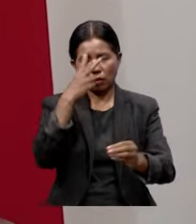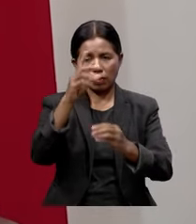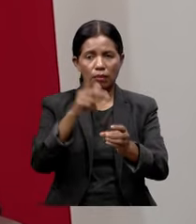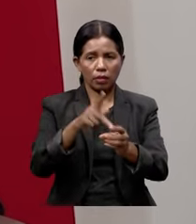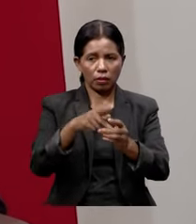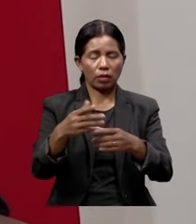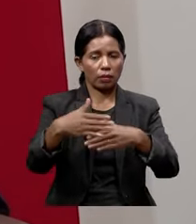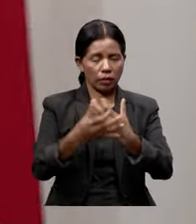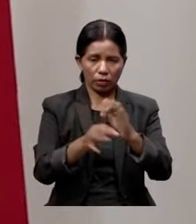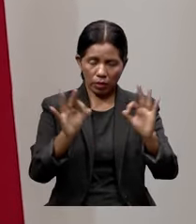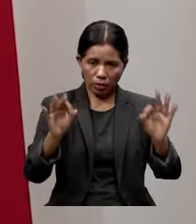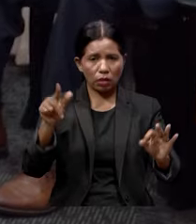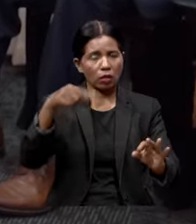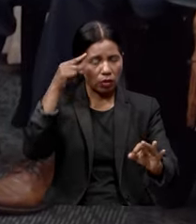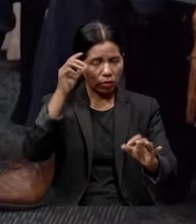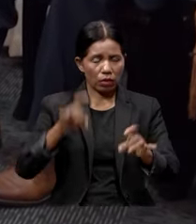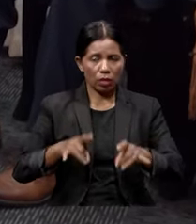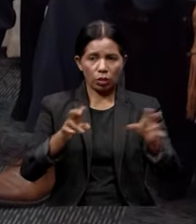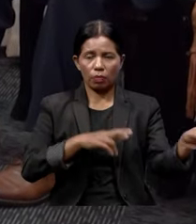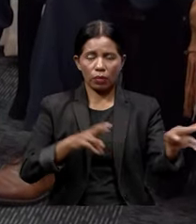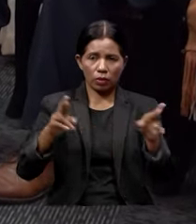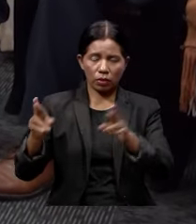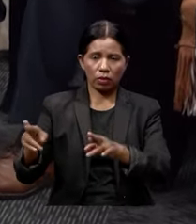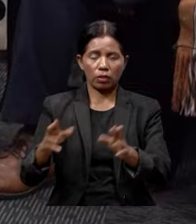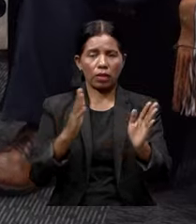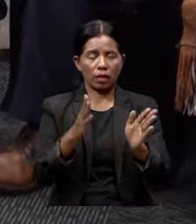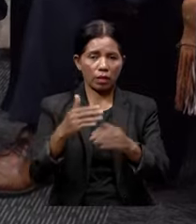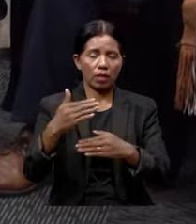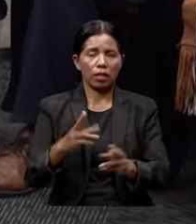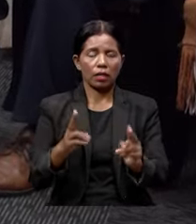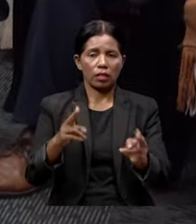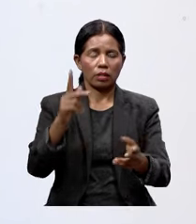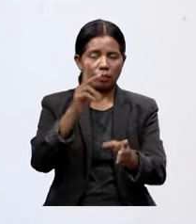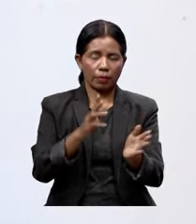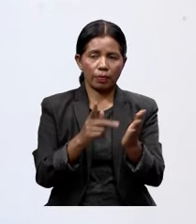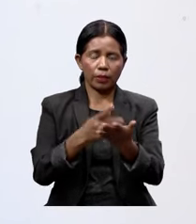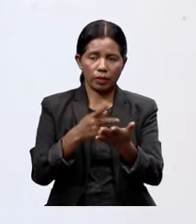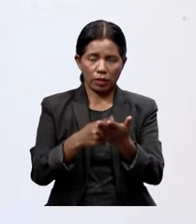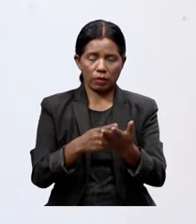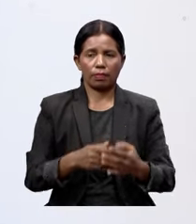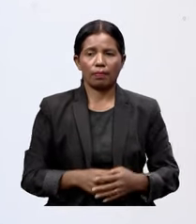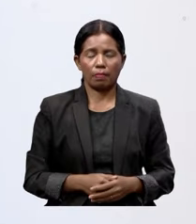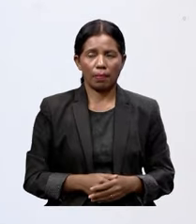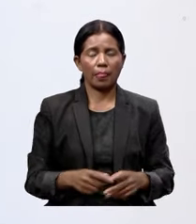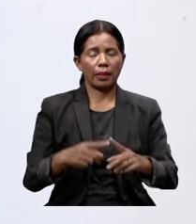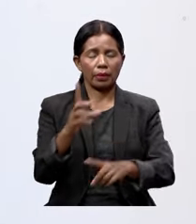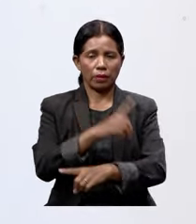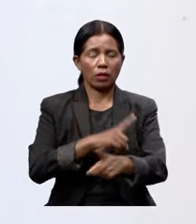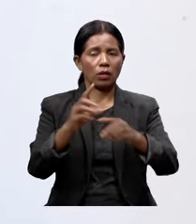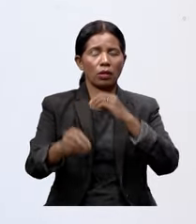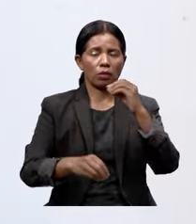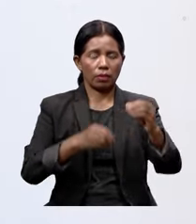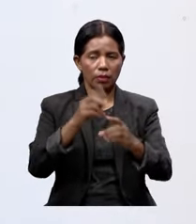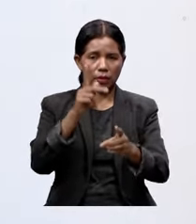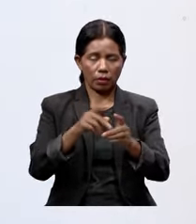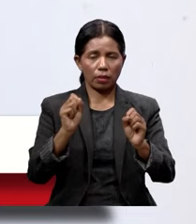Sunrise finalizou. Não é governo da Austrália pronto a acelerar o projeto Greater Sunrise. O recolhia com a Greater Sunrise,